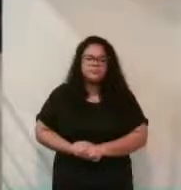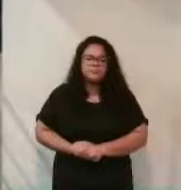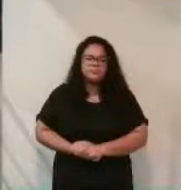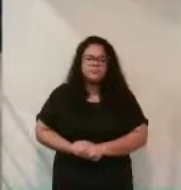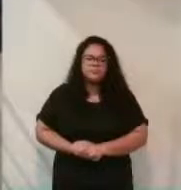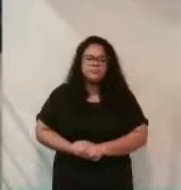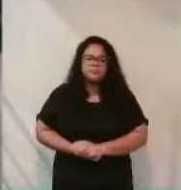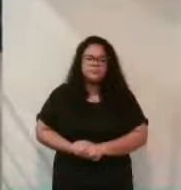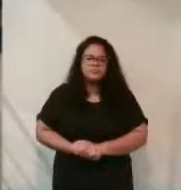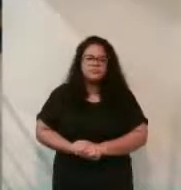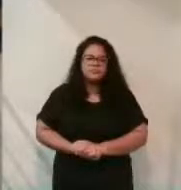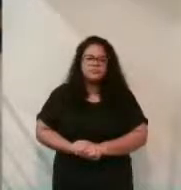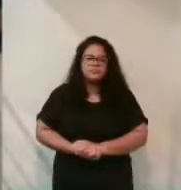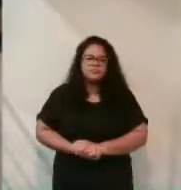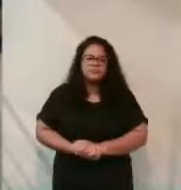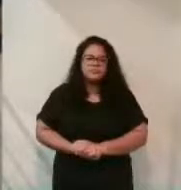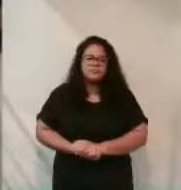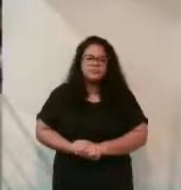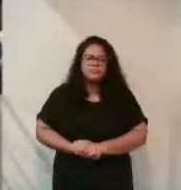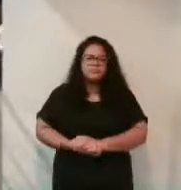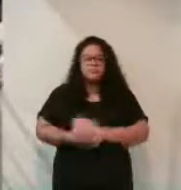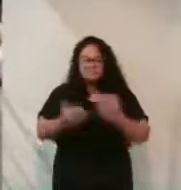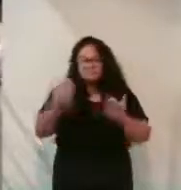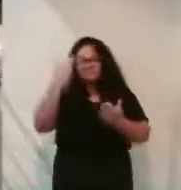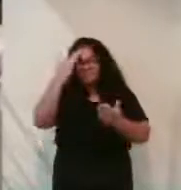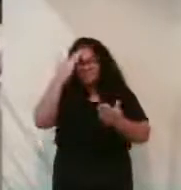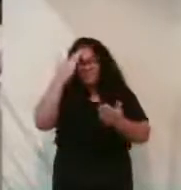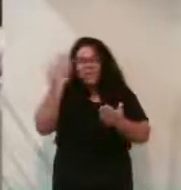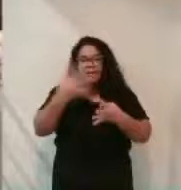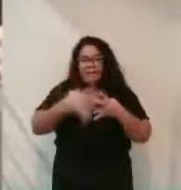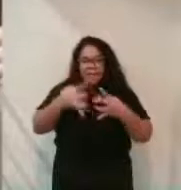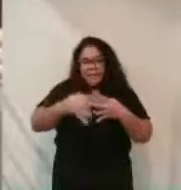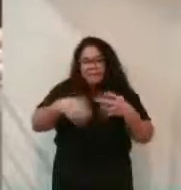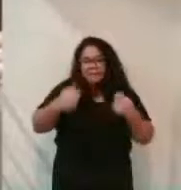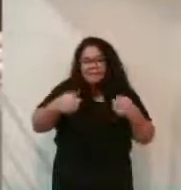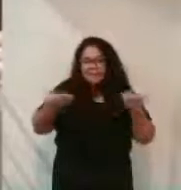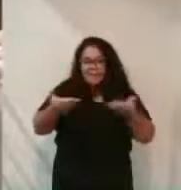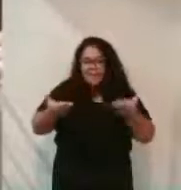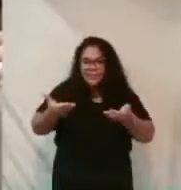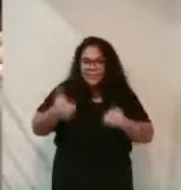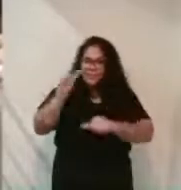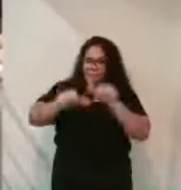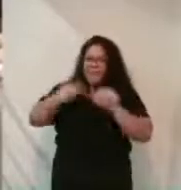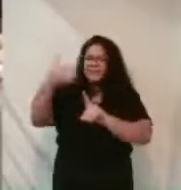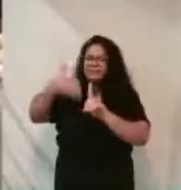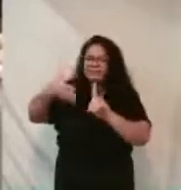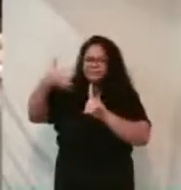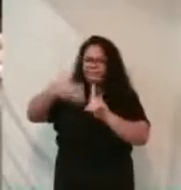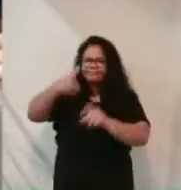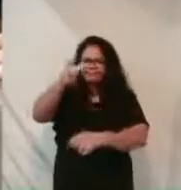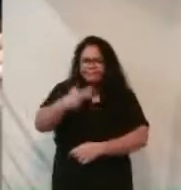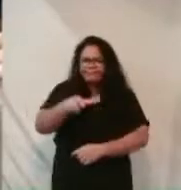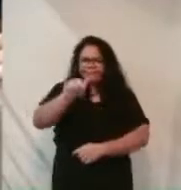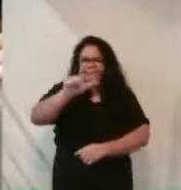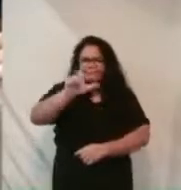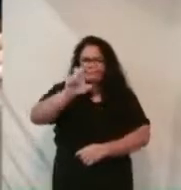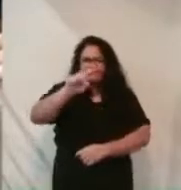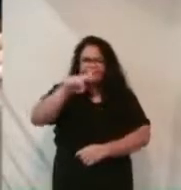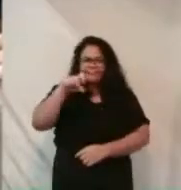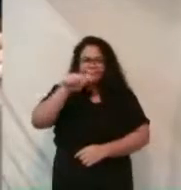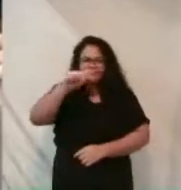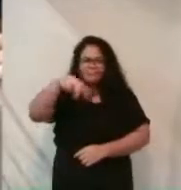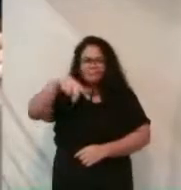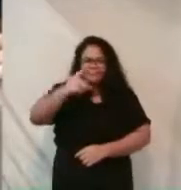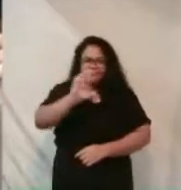Então, considerando esse contratempo, né, vou passar a palavra para o doutor Alexandre, para que a gente entre no tempo nos debates. Doutor Alexandre,